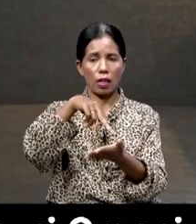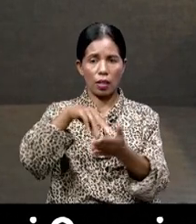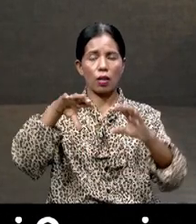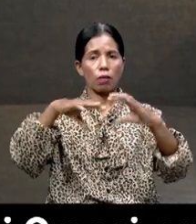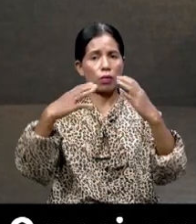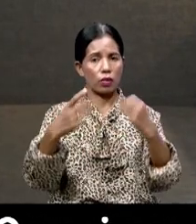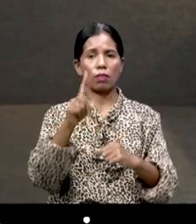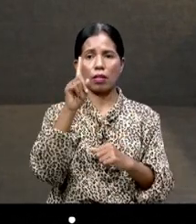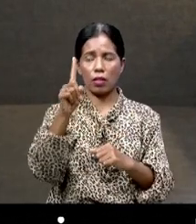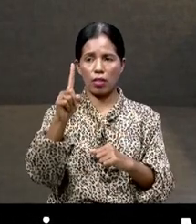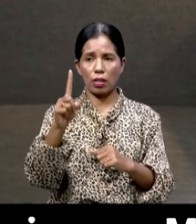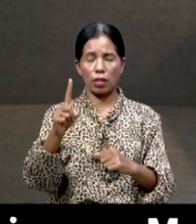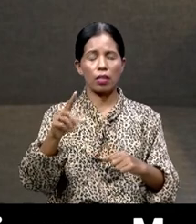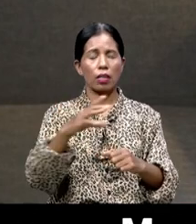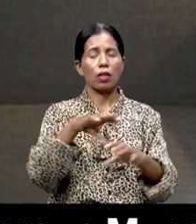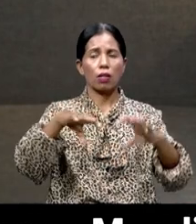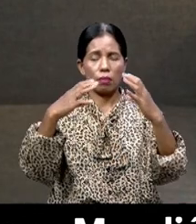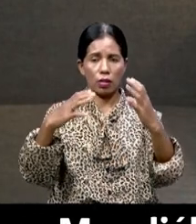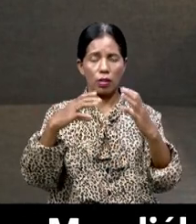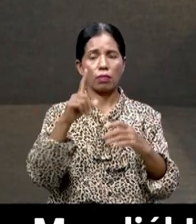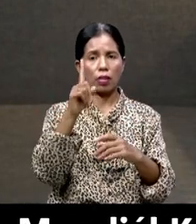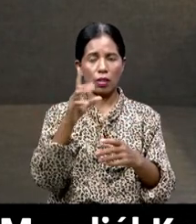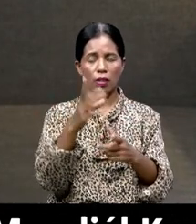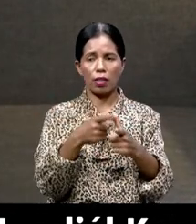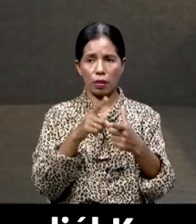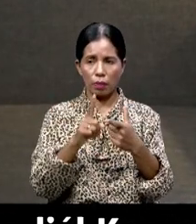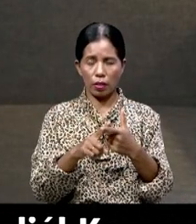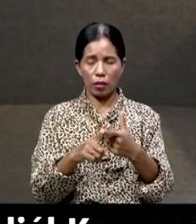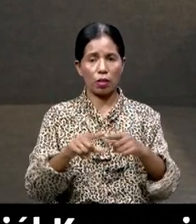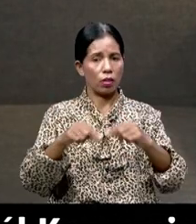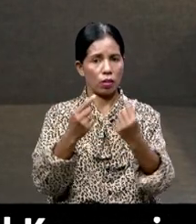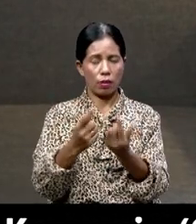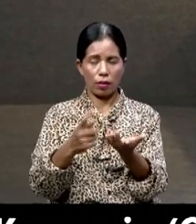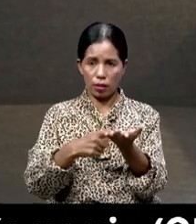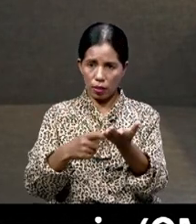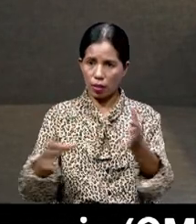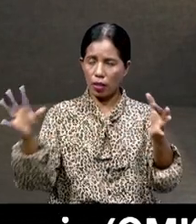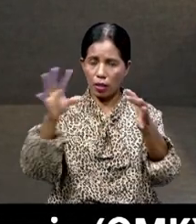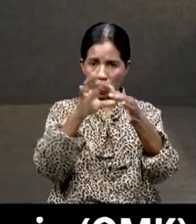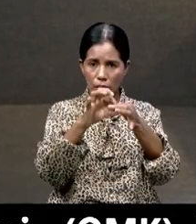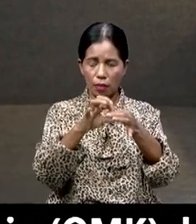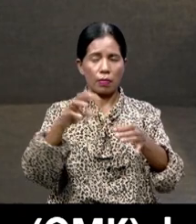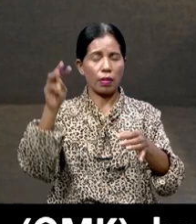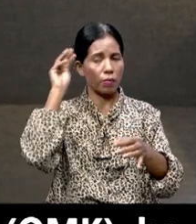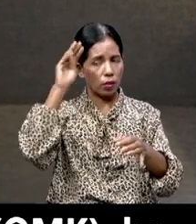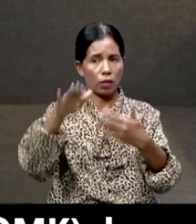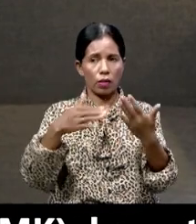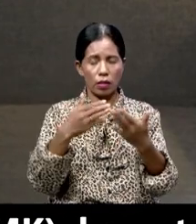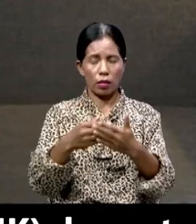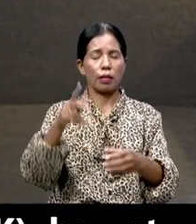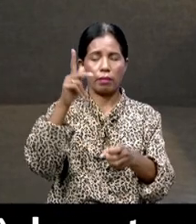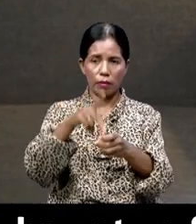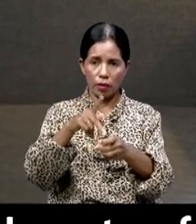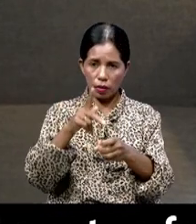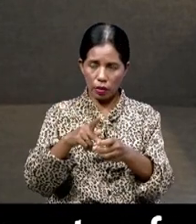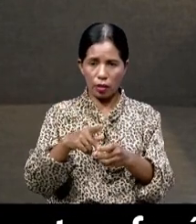mista. Está com joint commission, comissão mista, né? Tem a equipa técnica ligada aos assuntos ministeriais ligados ao petróleo,